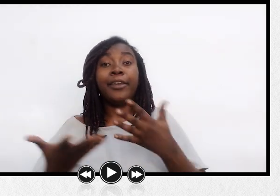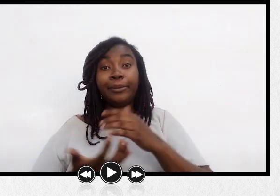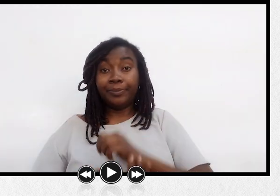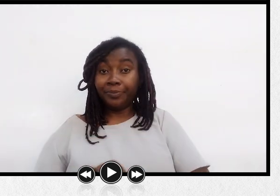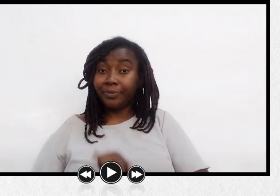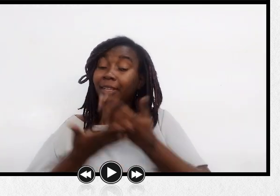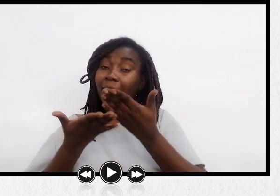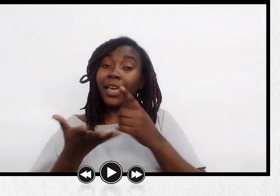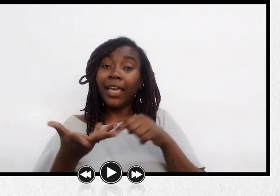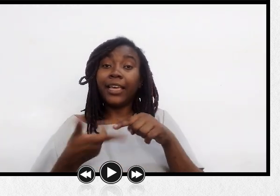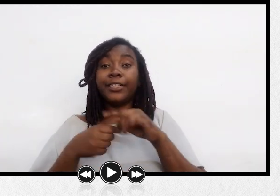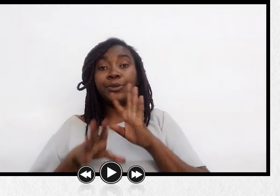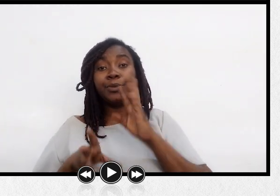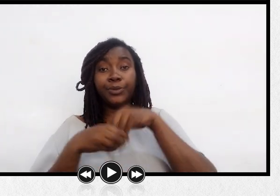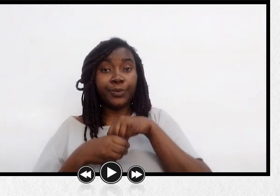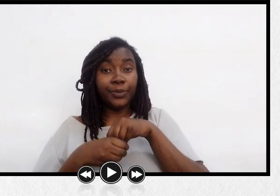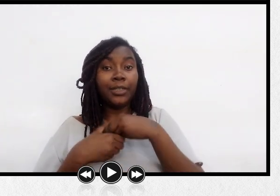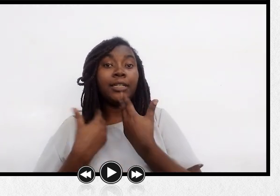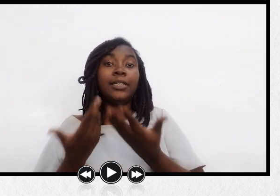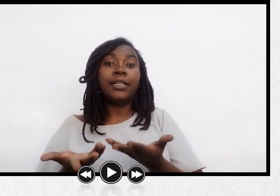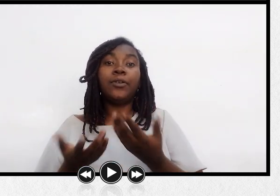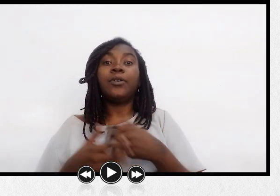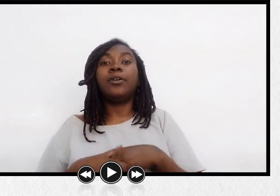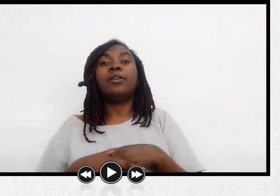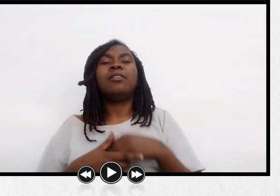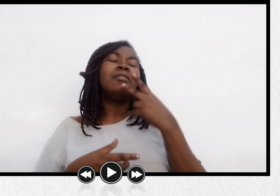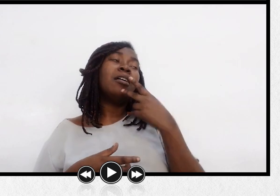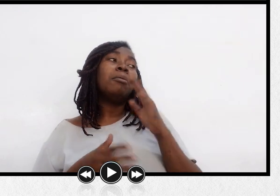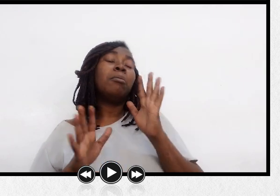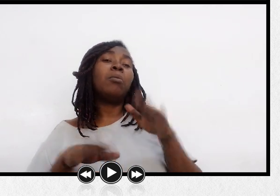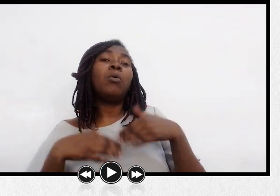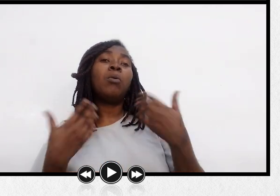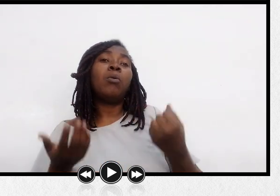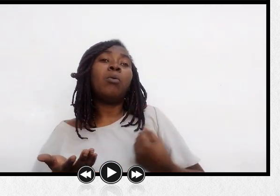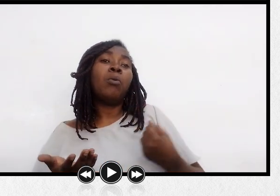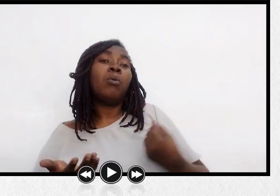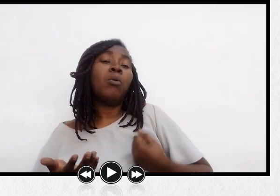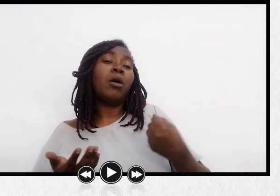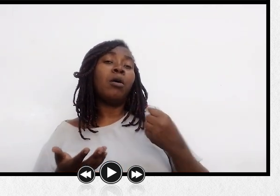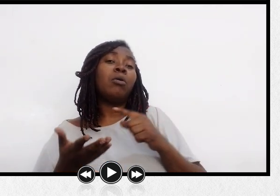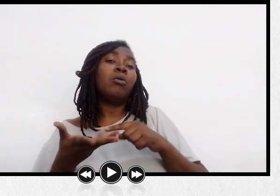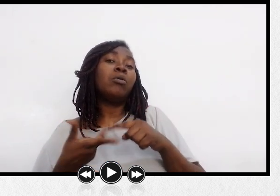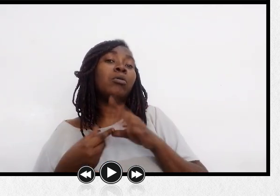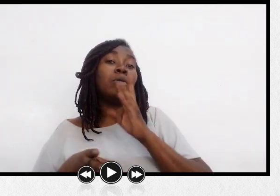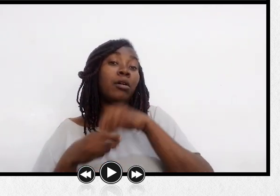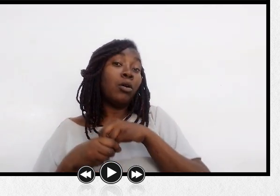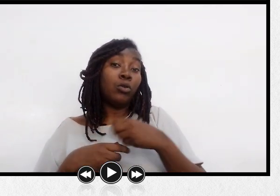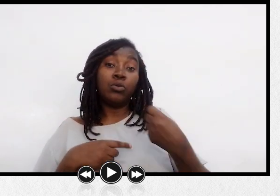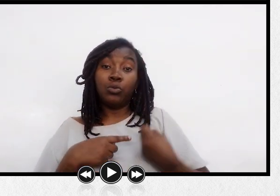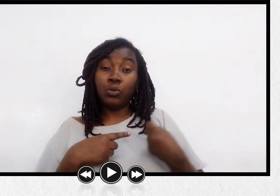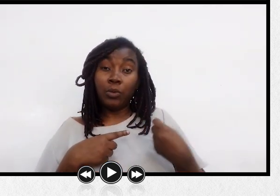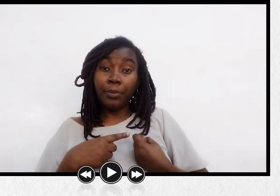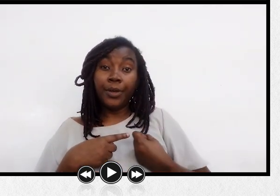essa composição. Então, aí fala assim, mas qual o número dessa composição? O número, ele